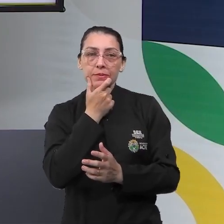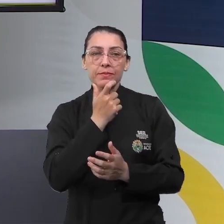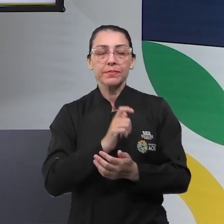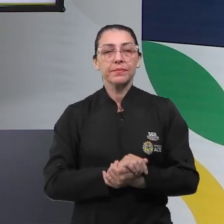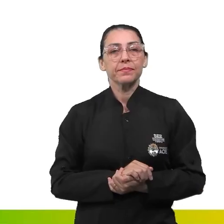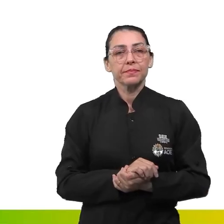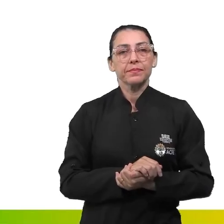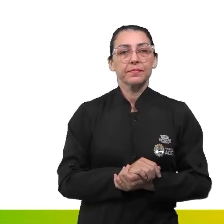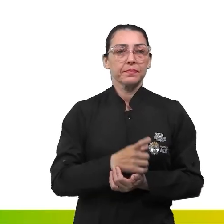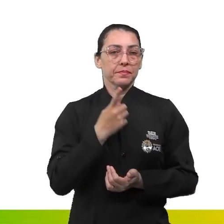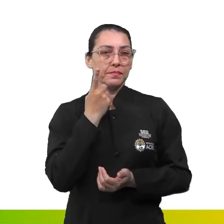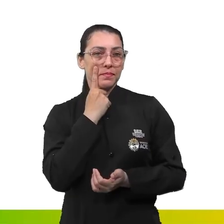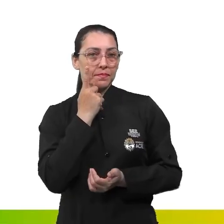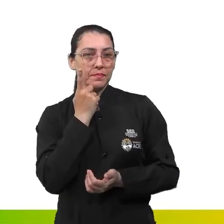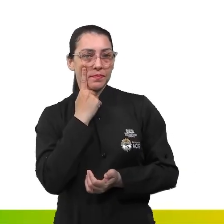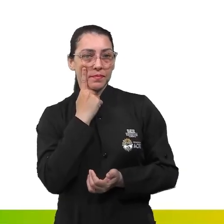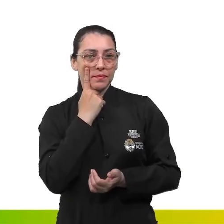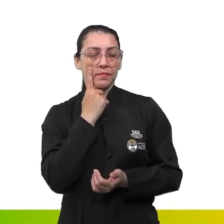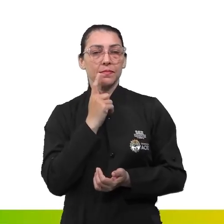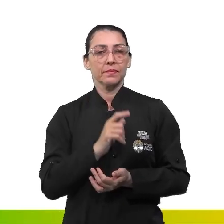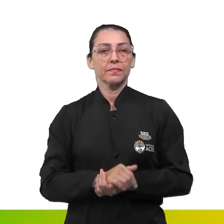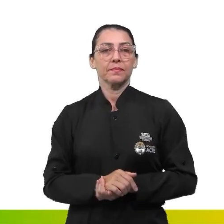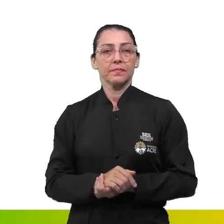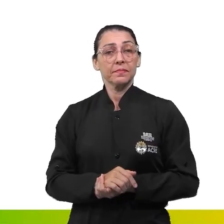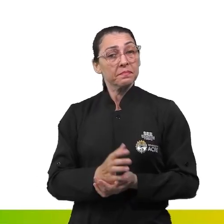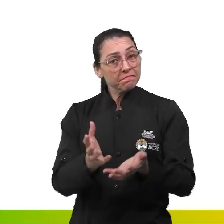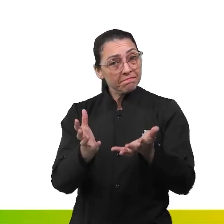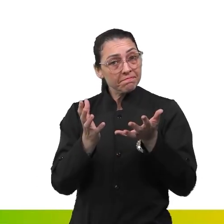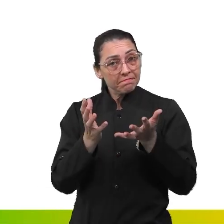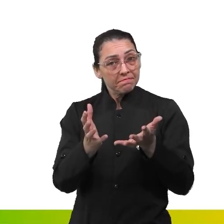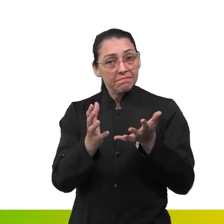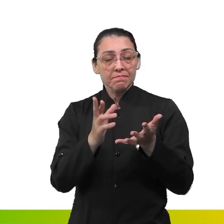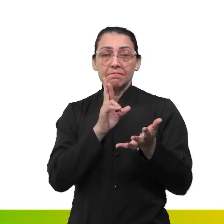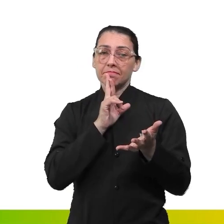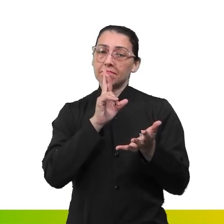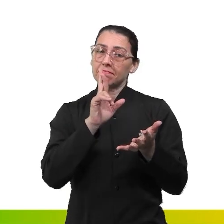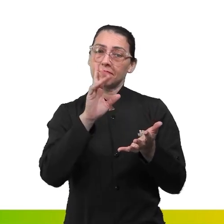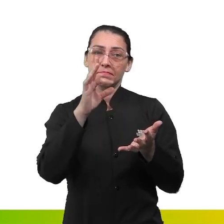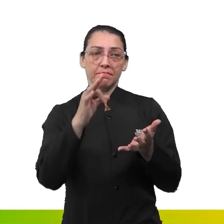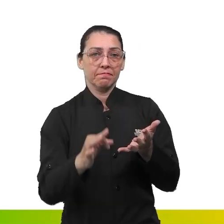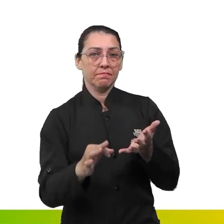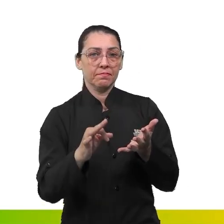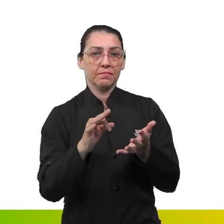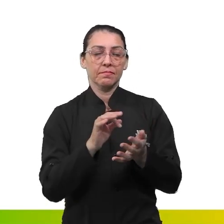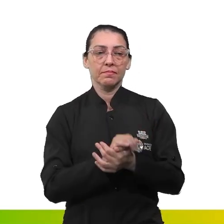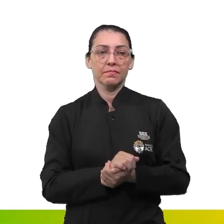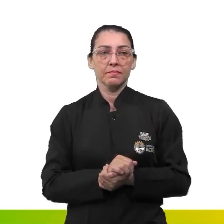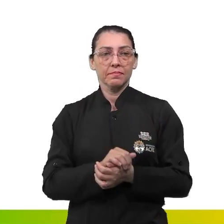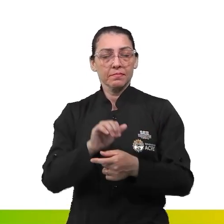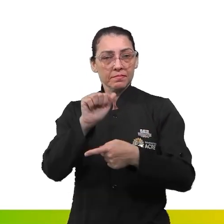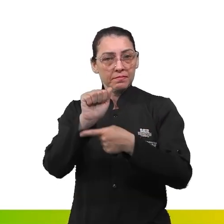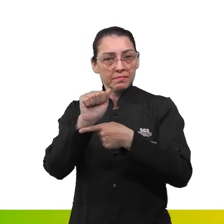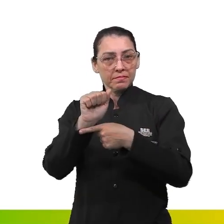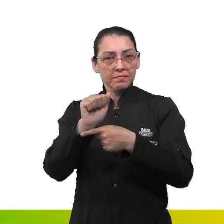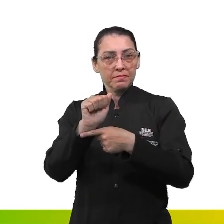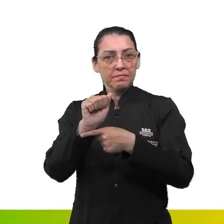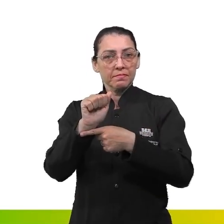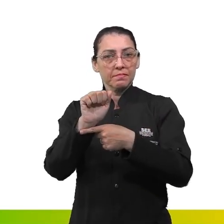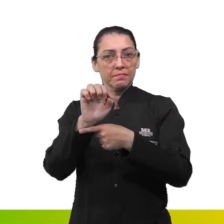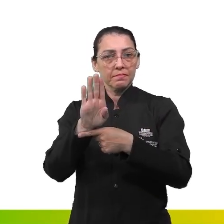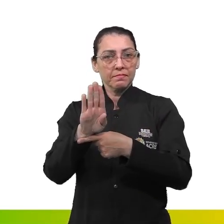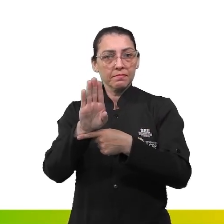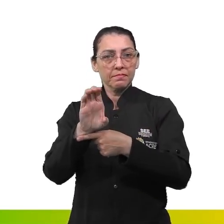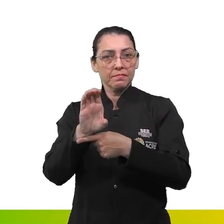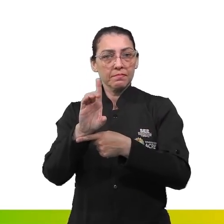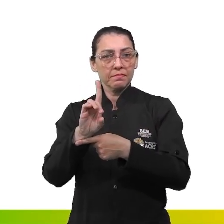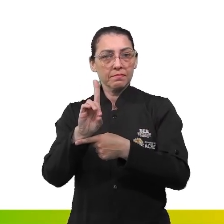Então, observem aí que é o que nós vamos querer na nossa alternativa. Então, de letra A até a letra E,